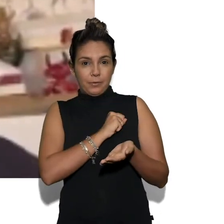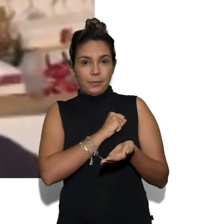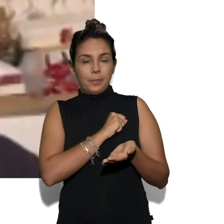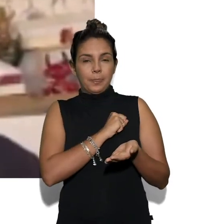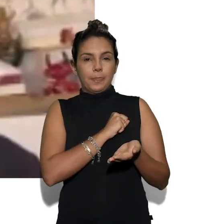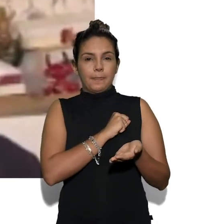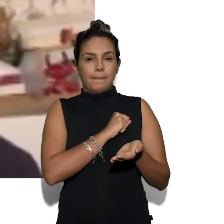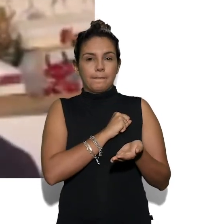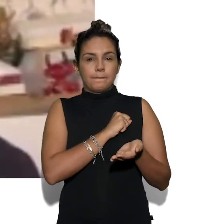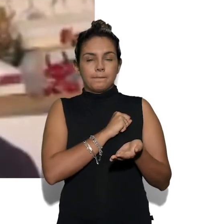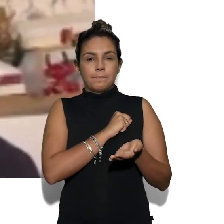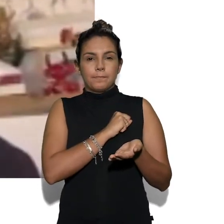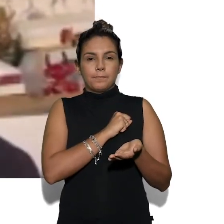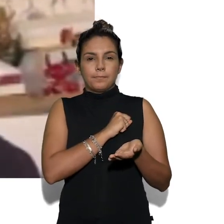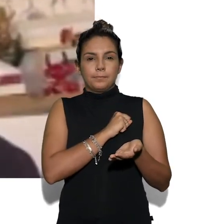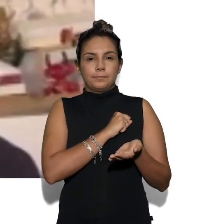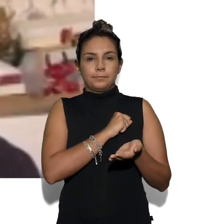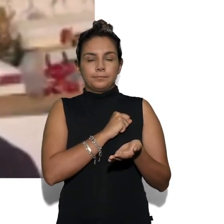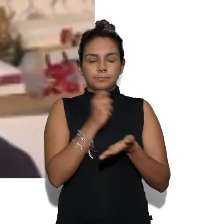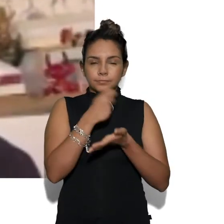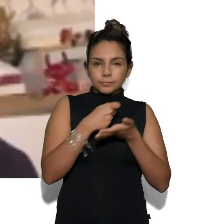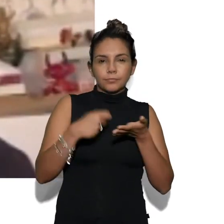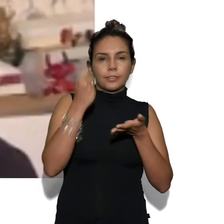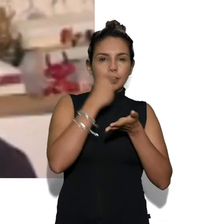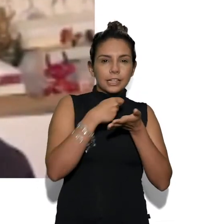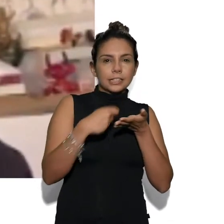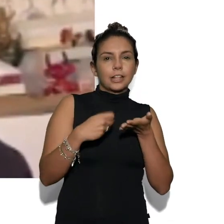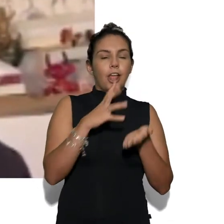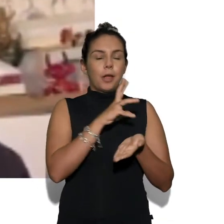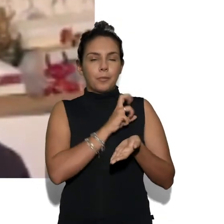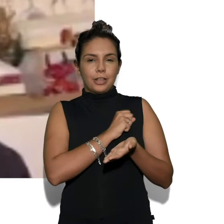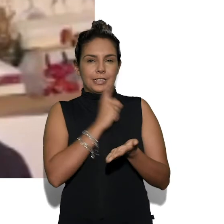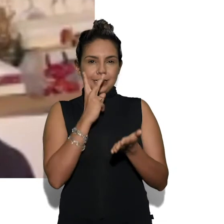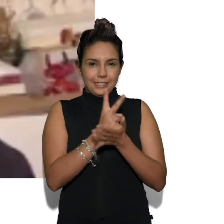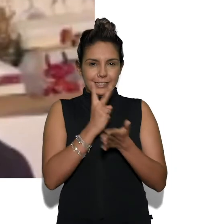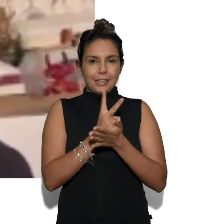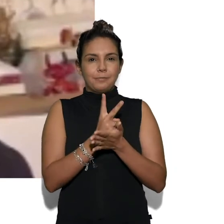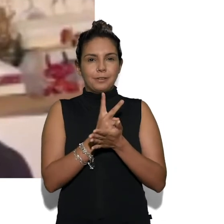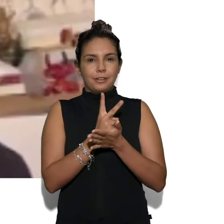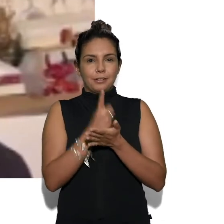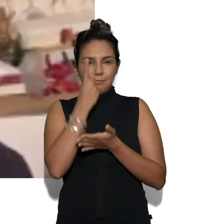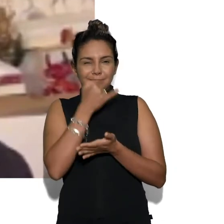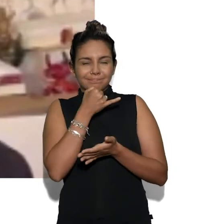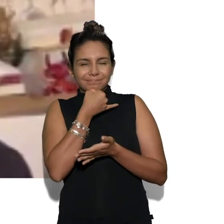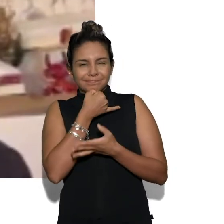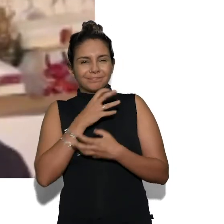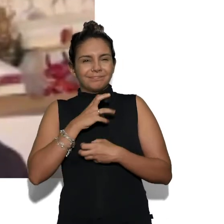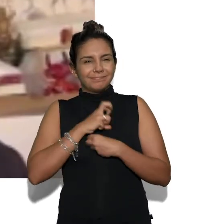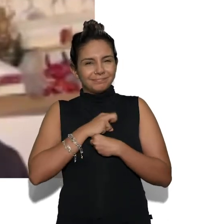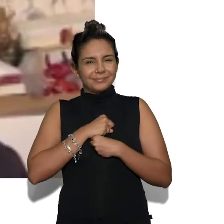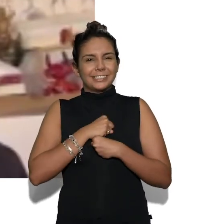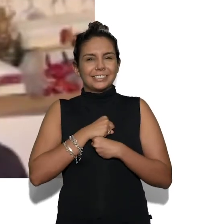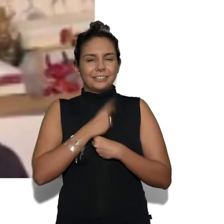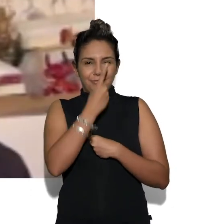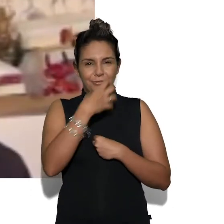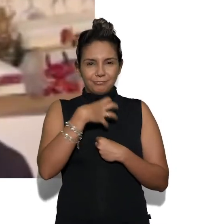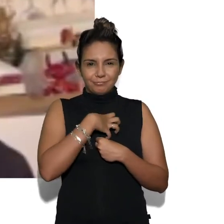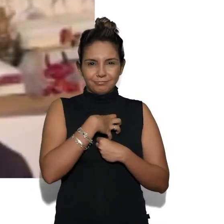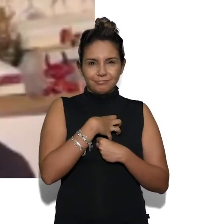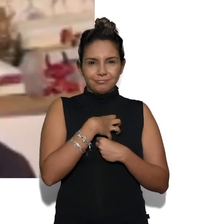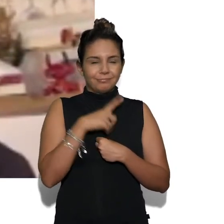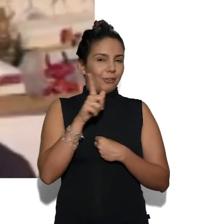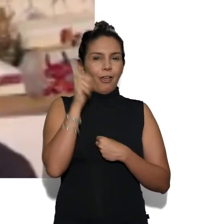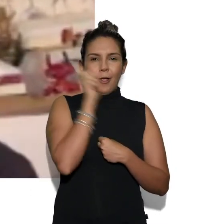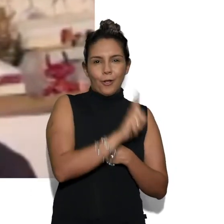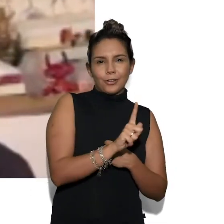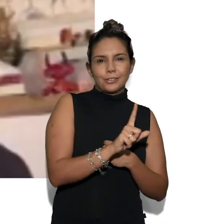romances que o arranque da escrita, ou que a escrita dos romances é sempre passada por uma angústia tremenda, uma